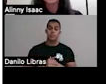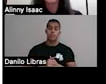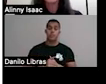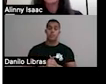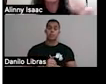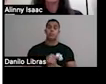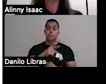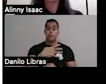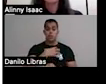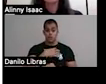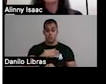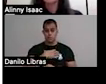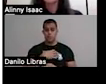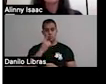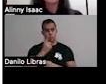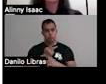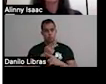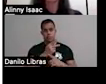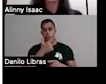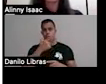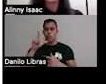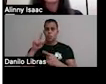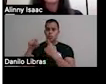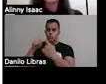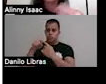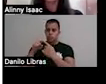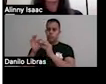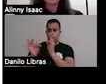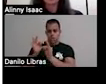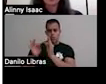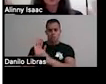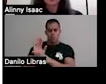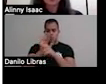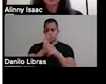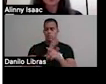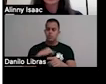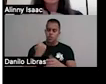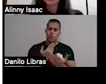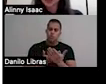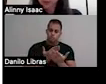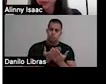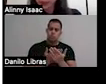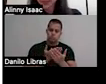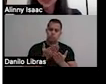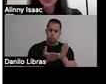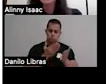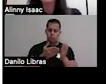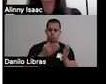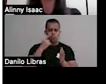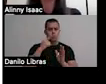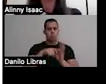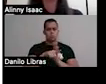nesse sentido de buscar outros alvos terapêuticos, a gente começou a estudar, não na